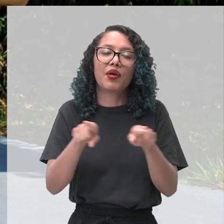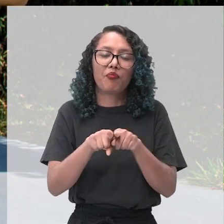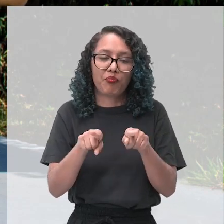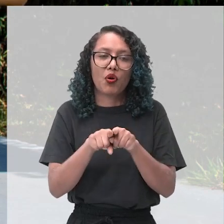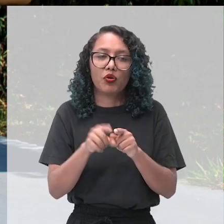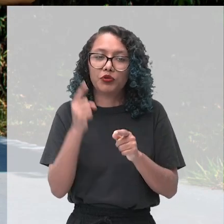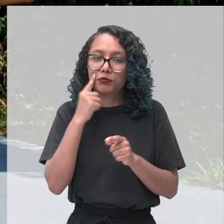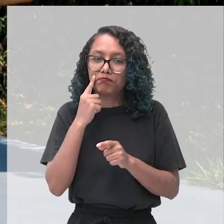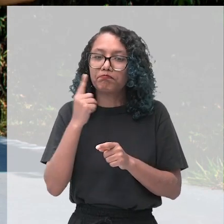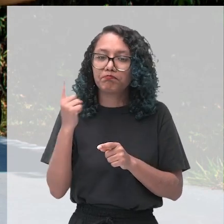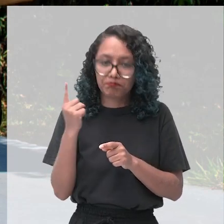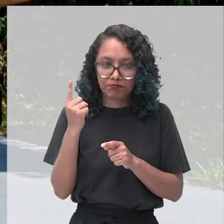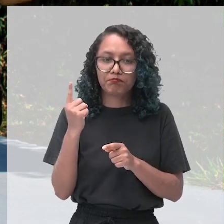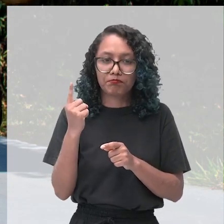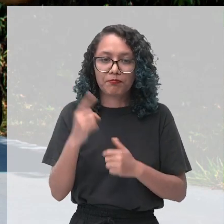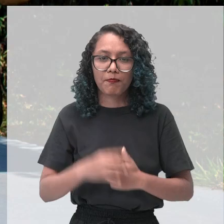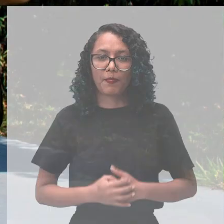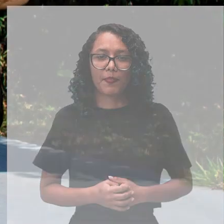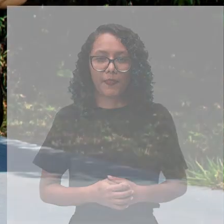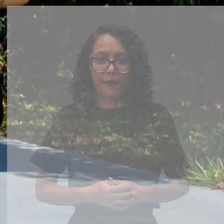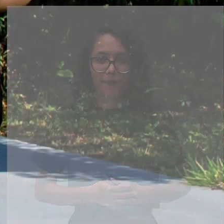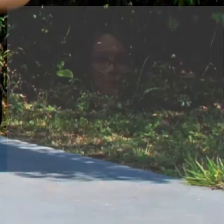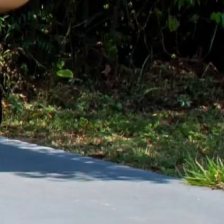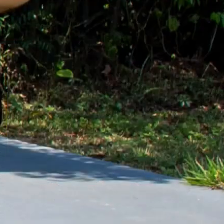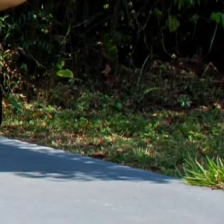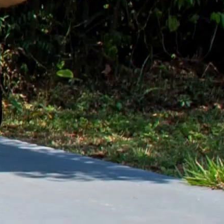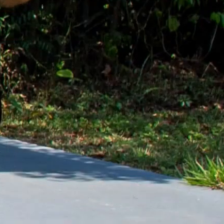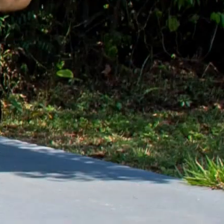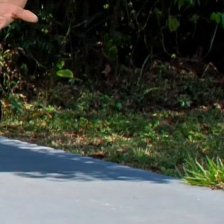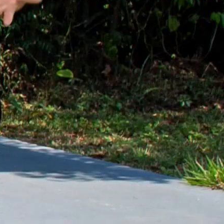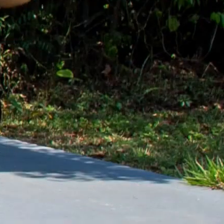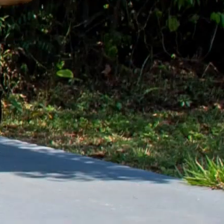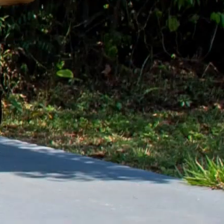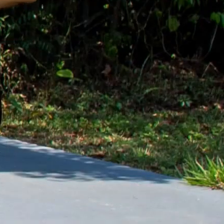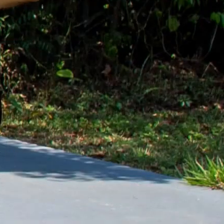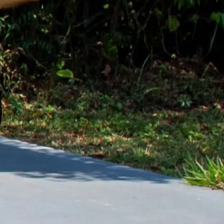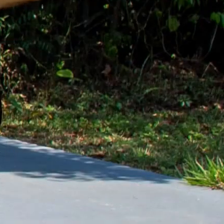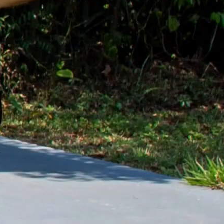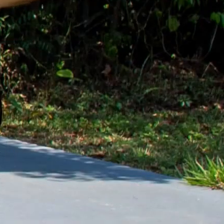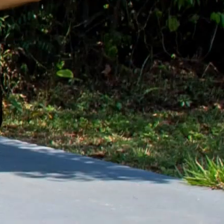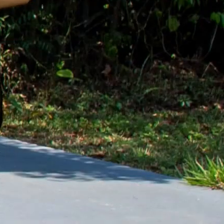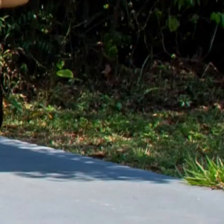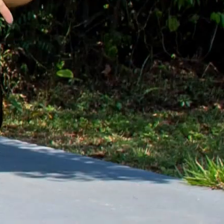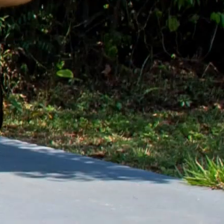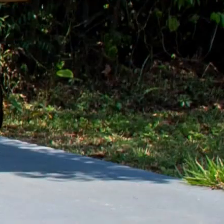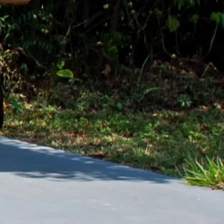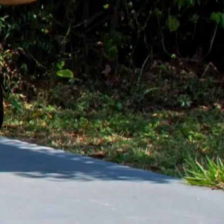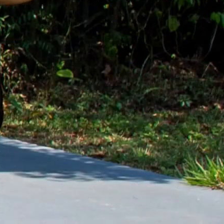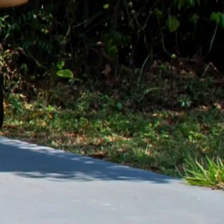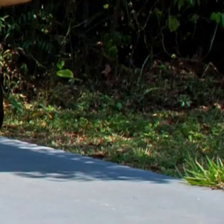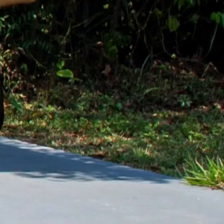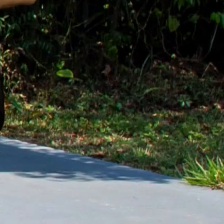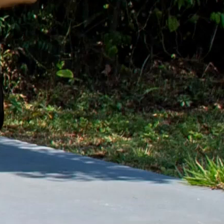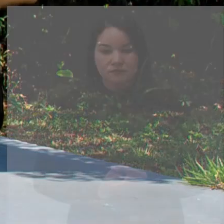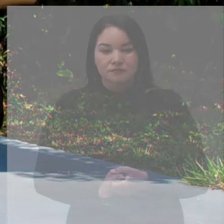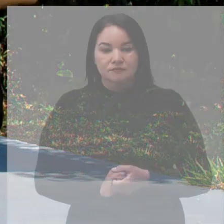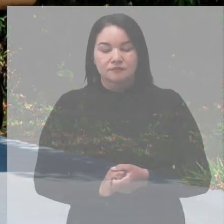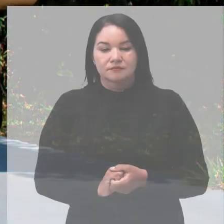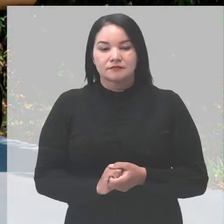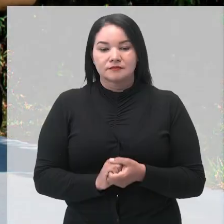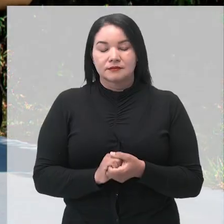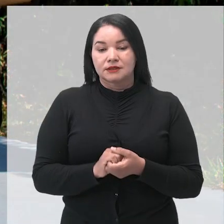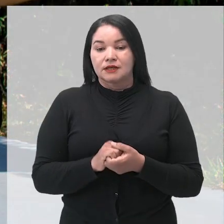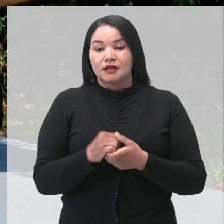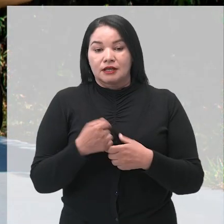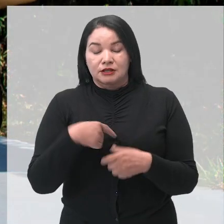coletor azul, desde que eles não estejam contaminados com manteiga, óleos, entre outras coisas, né? Outros resíduos de alimento, por